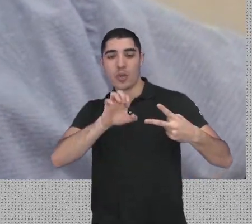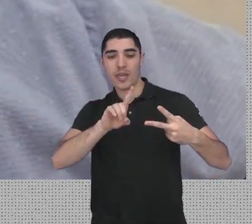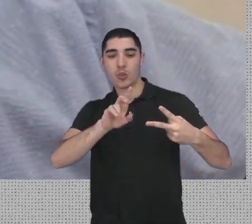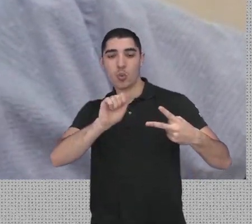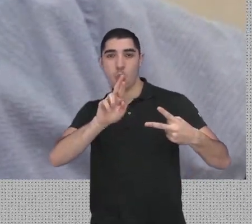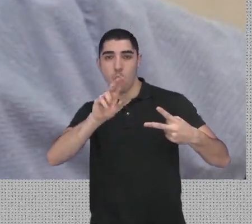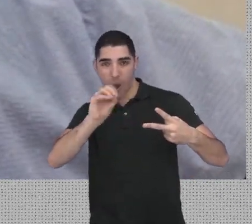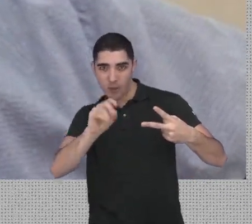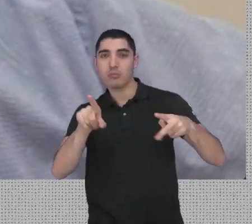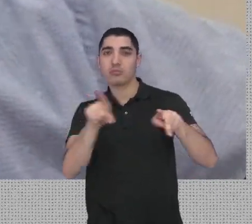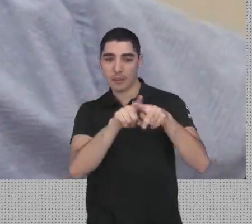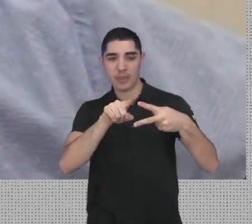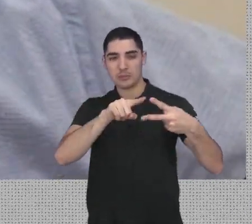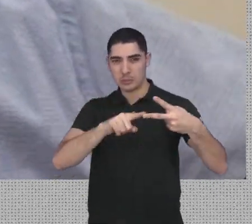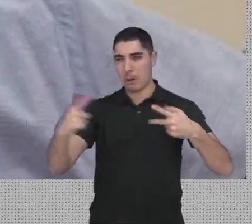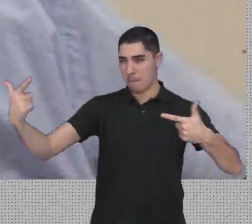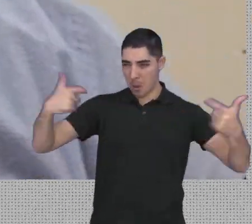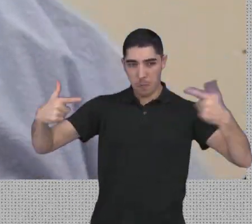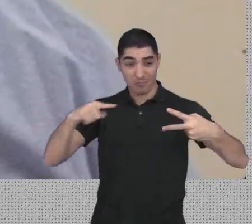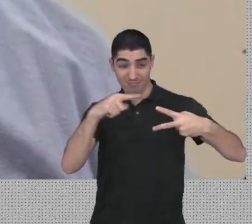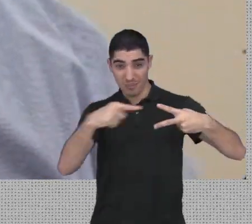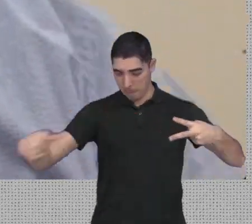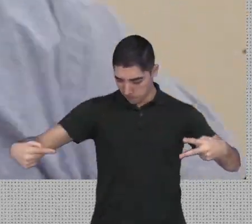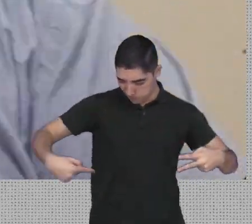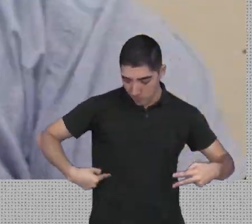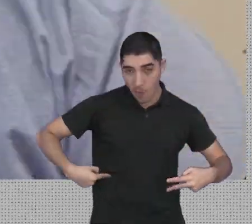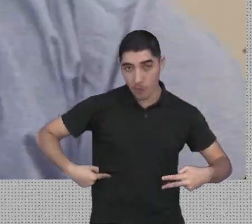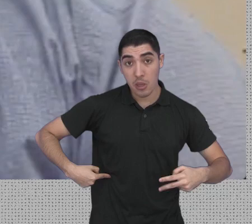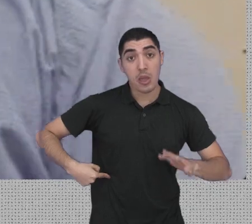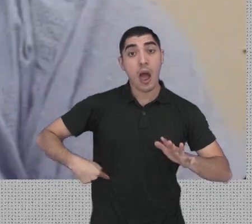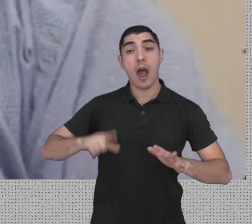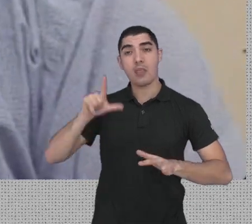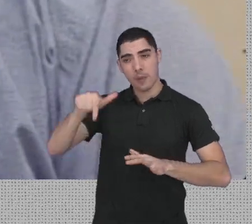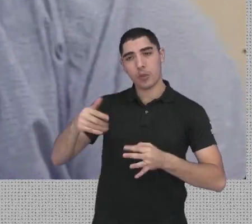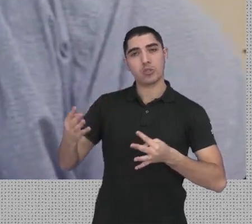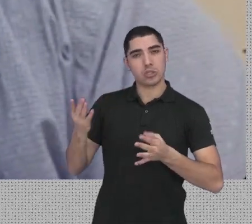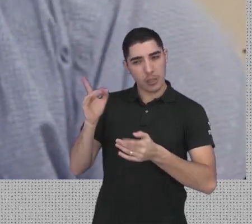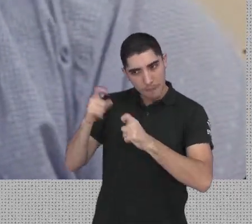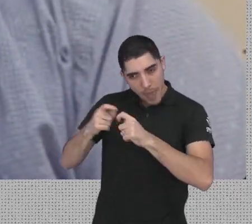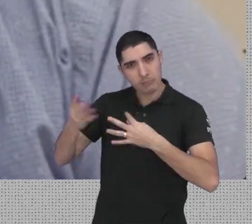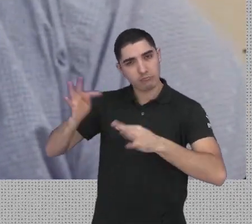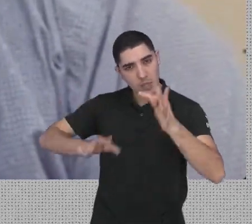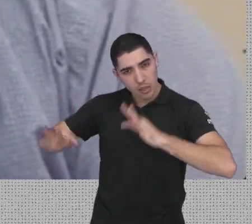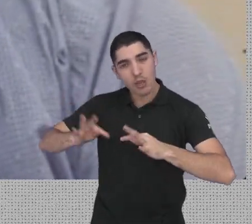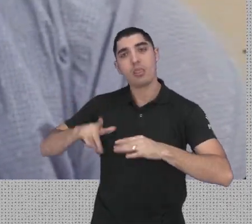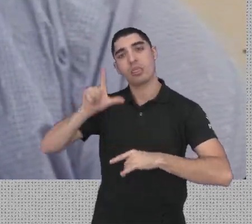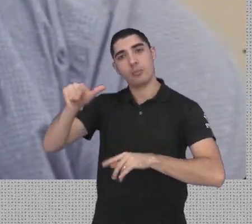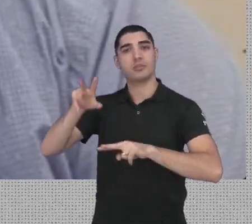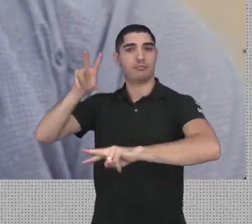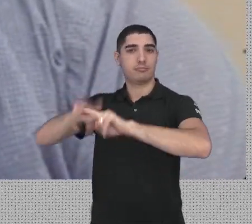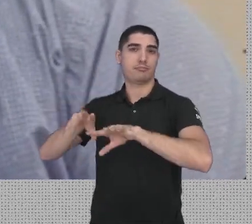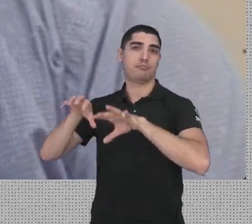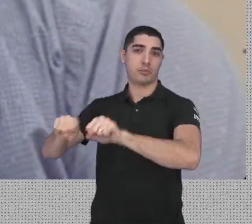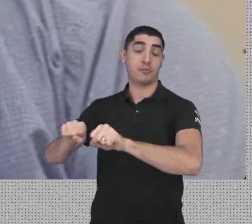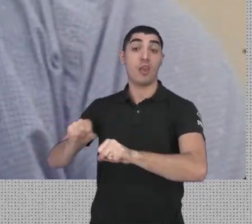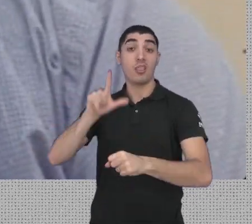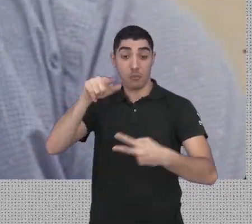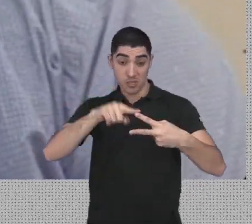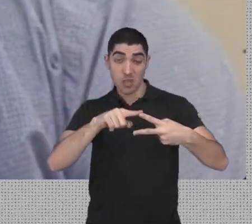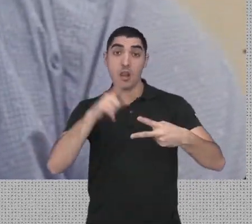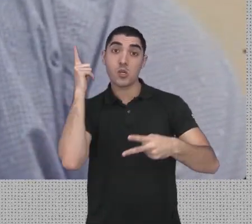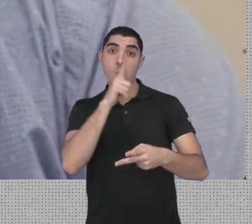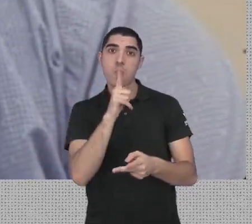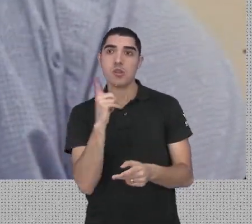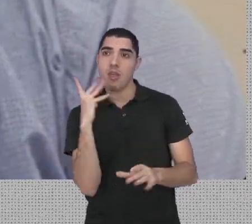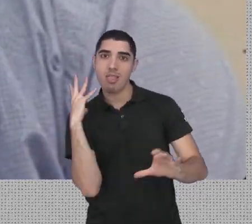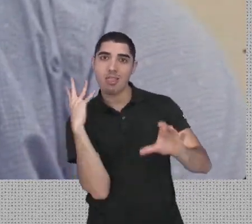ferido. Eles são tratados e são presos. Eles conseguem fugir da prisão. E o Siqueira foge a